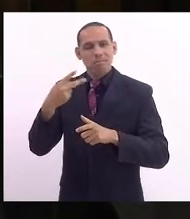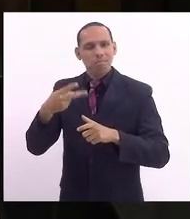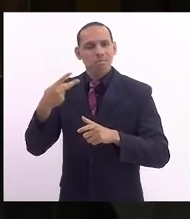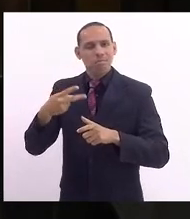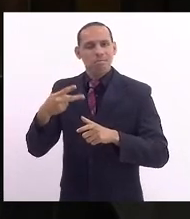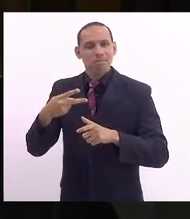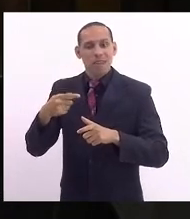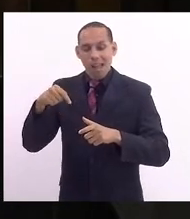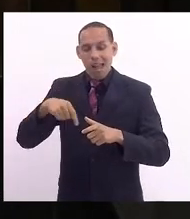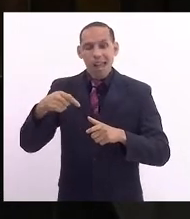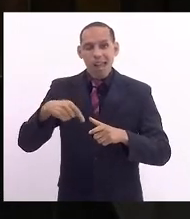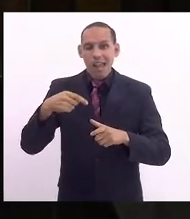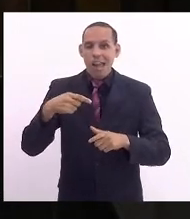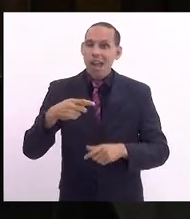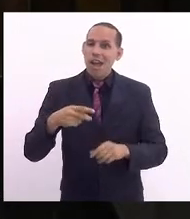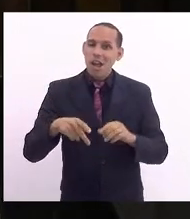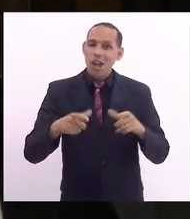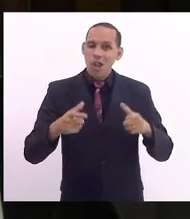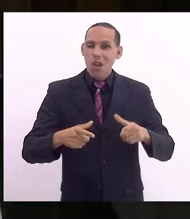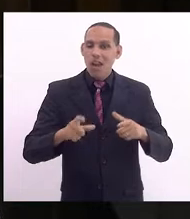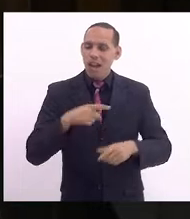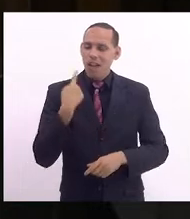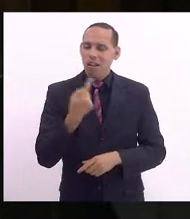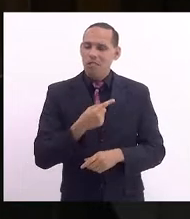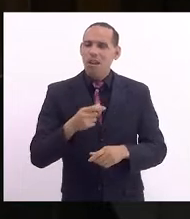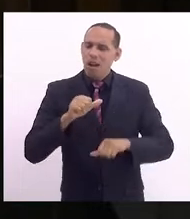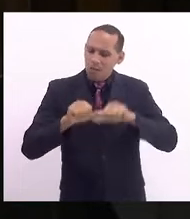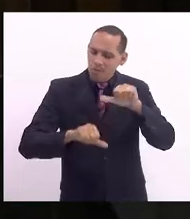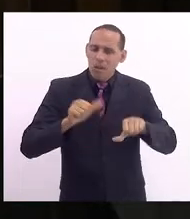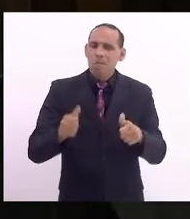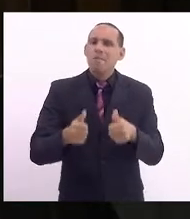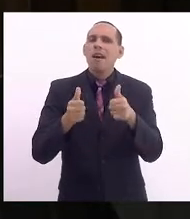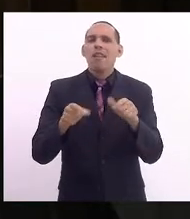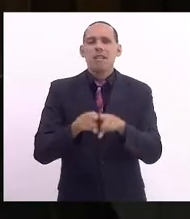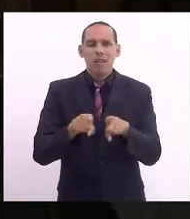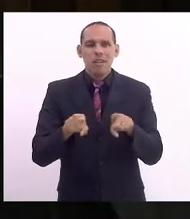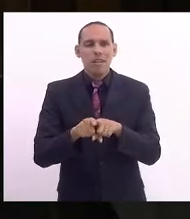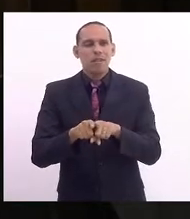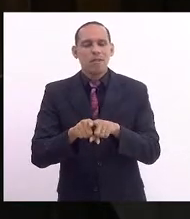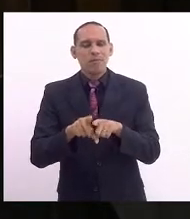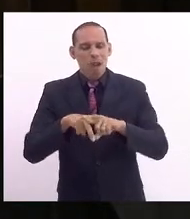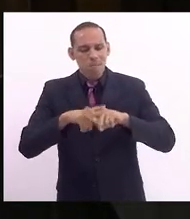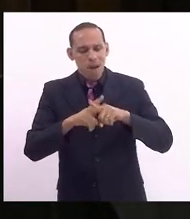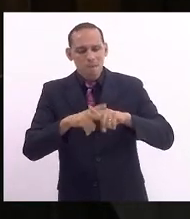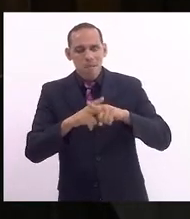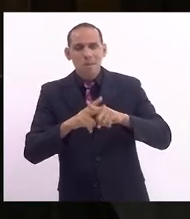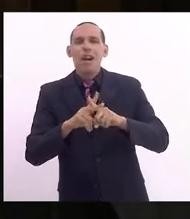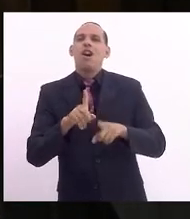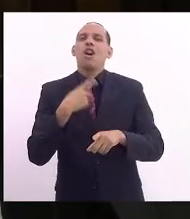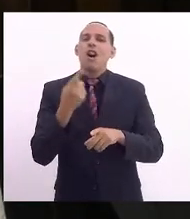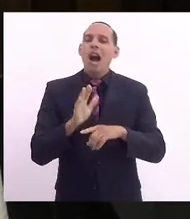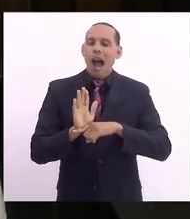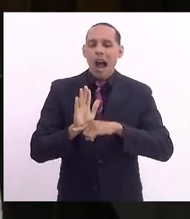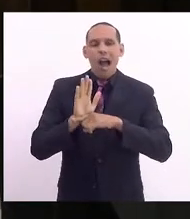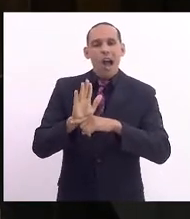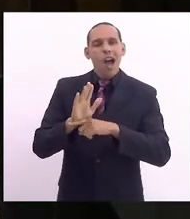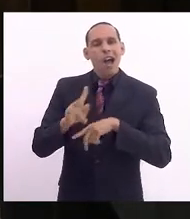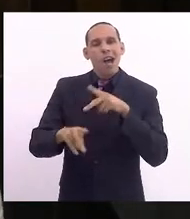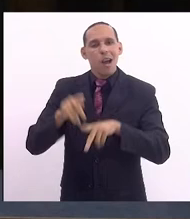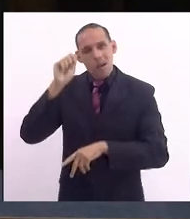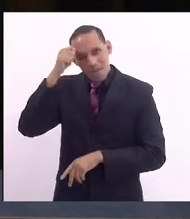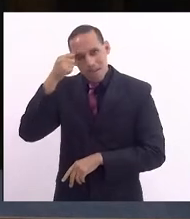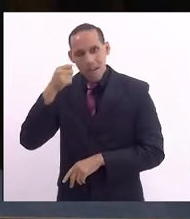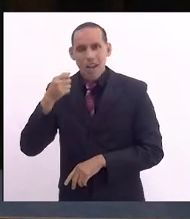aqui é lugar da gente também fazer reparação. Aqui também é lugar para a gente ser instrumento para o povo preto. Foram quase